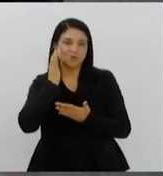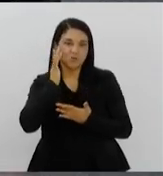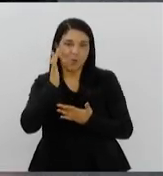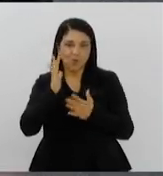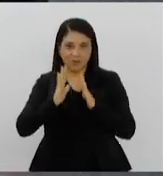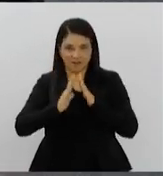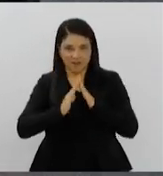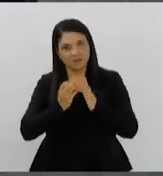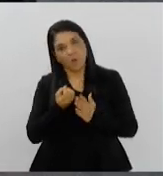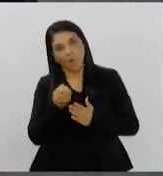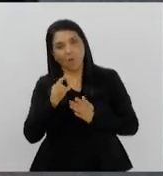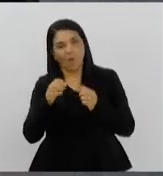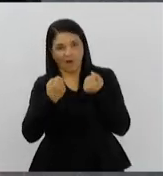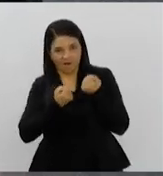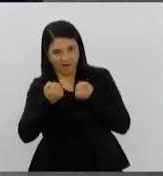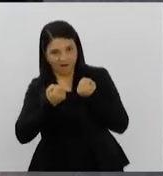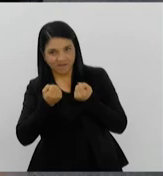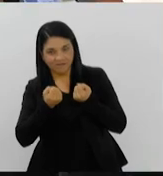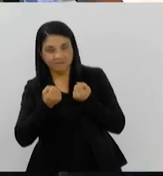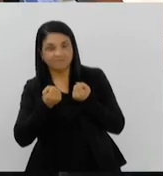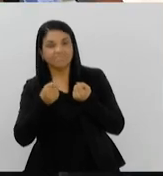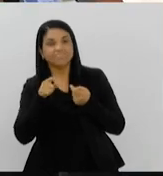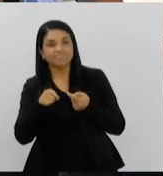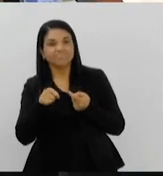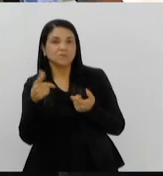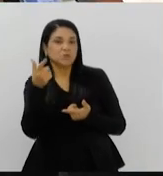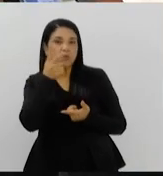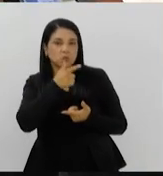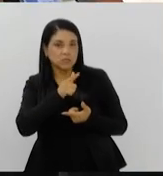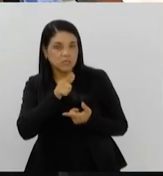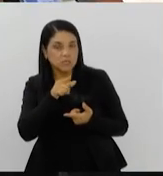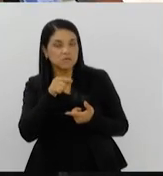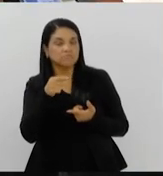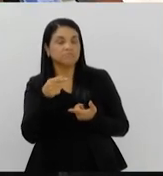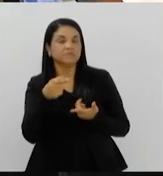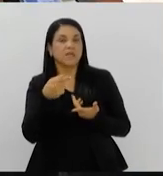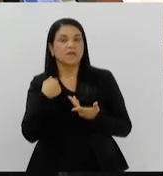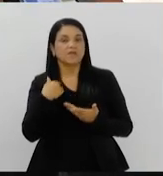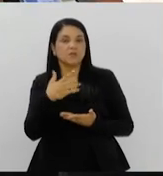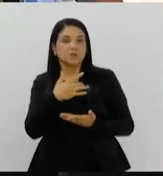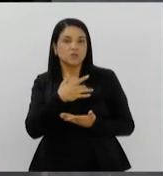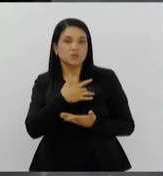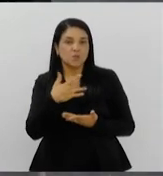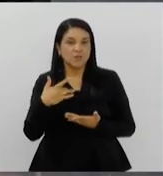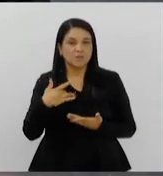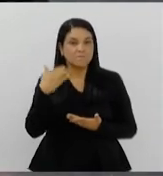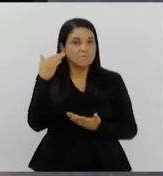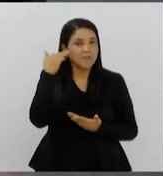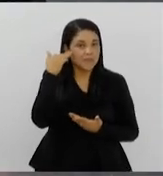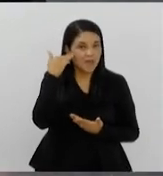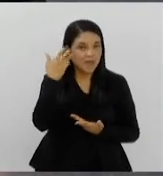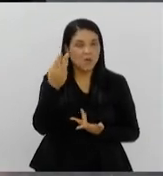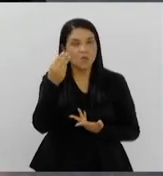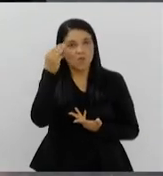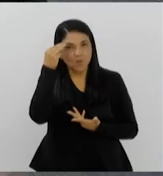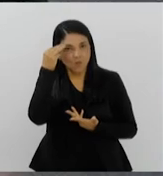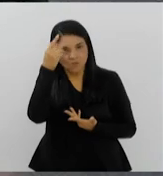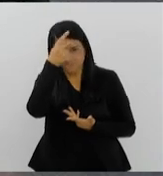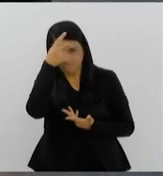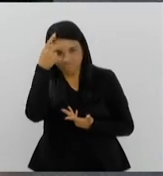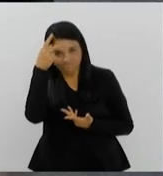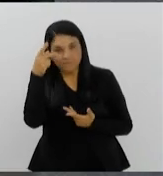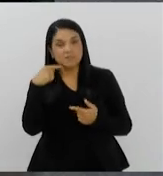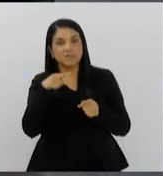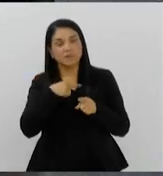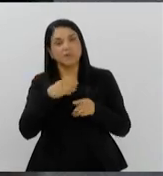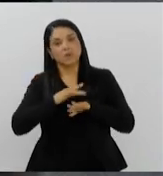não consegui-los é que leva ao adoecimento mental, ao sofrimento psíquico, e, por isso, nós protocolamos,